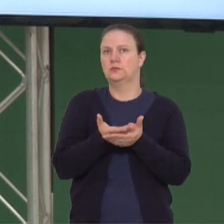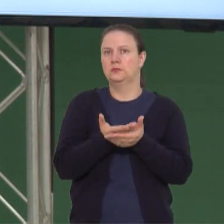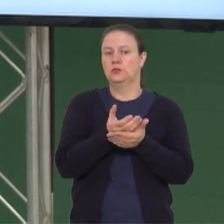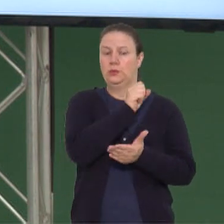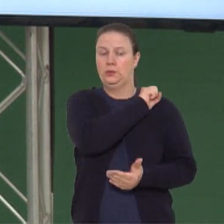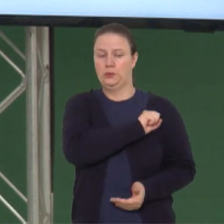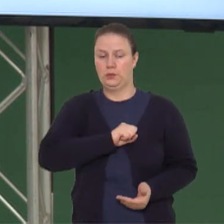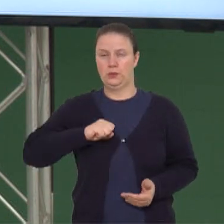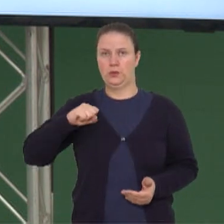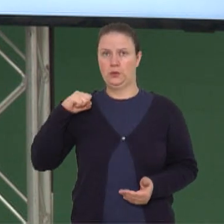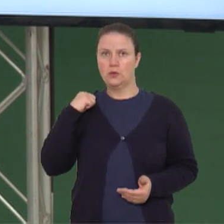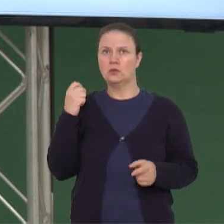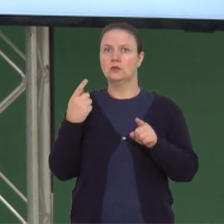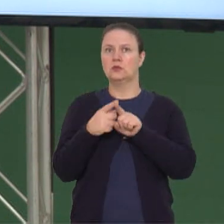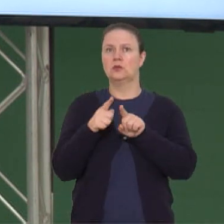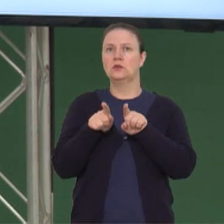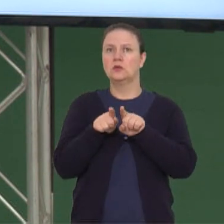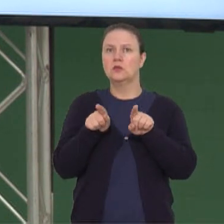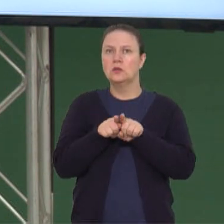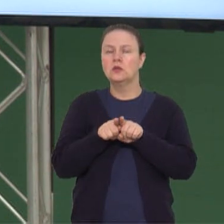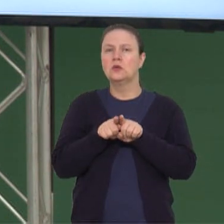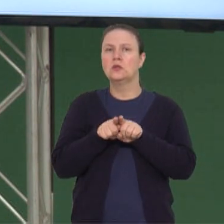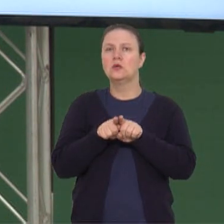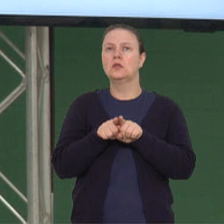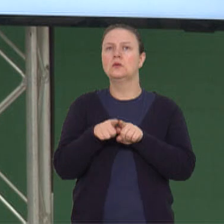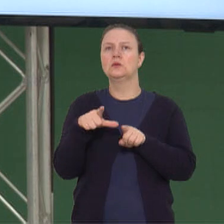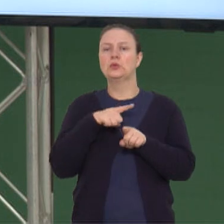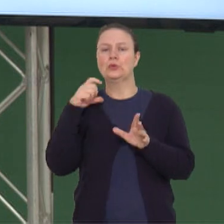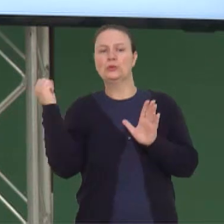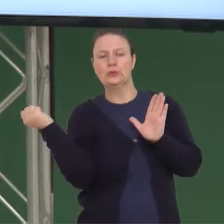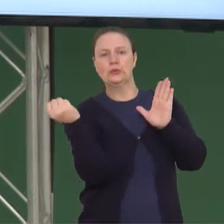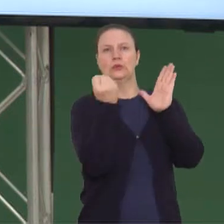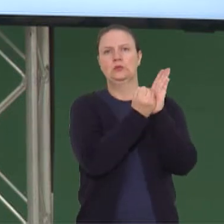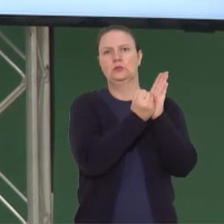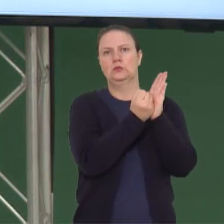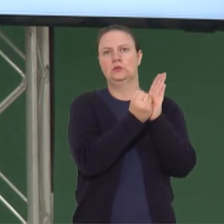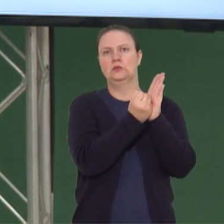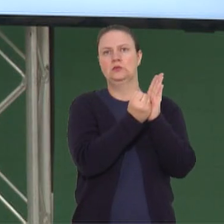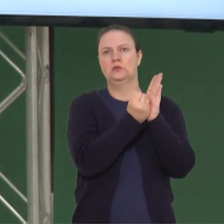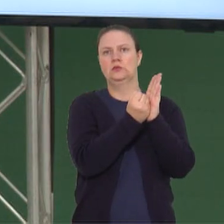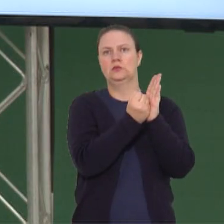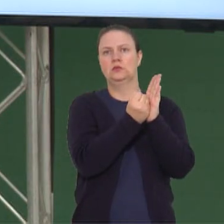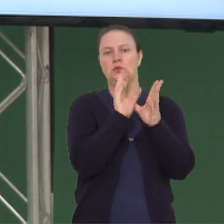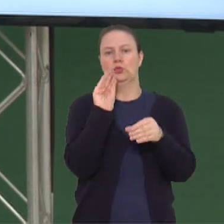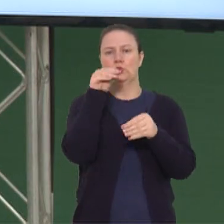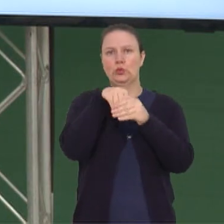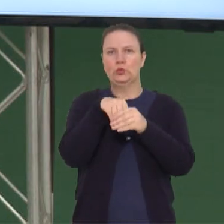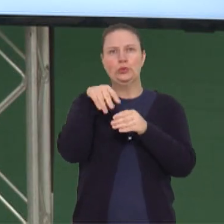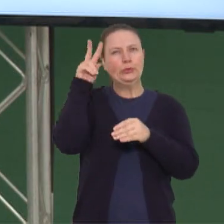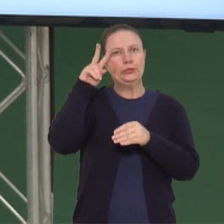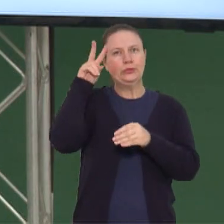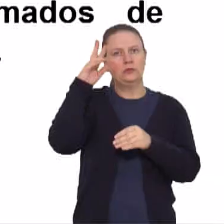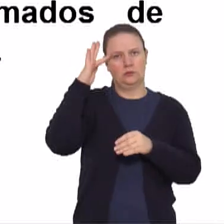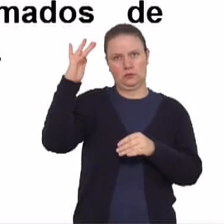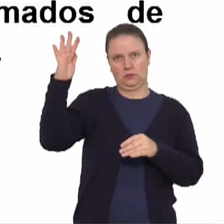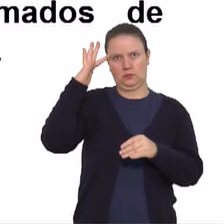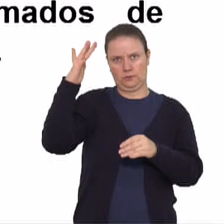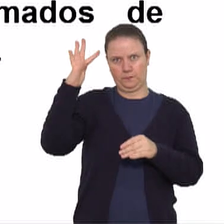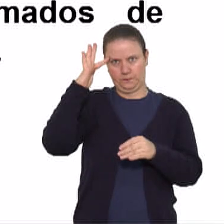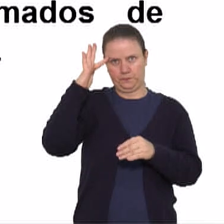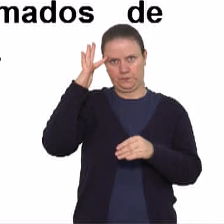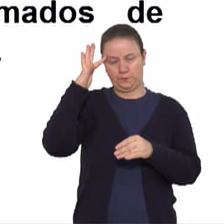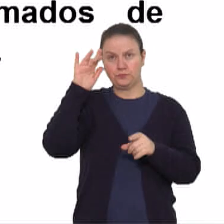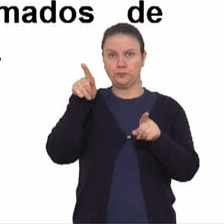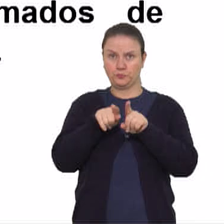Sócrates, para vocês entenderem por que o Sócrates é esse marco, essa divisão dentro da história da filosofia.